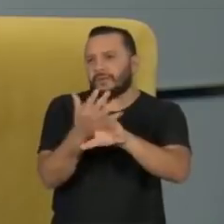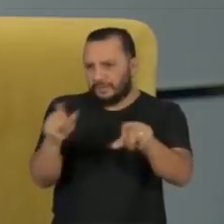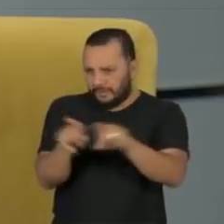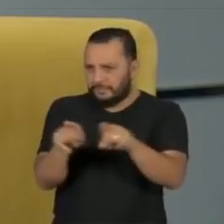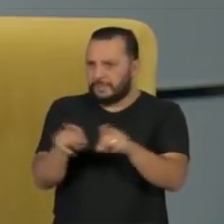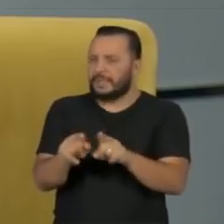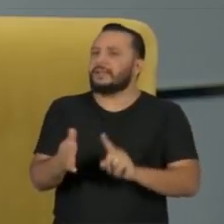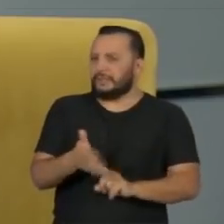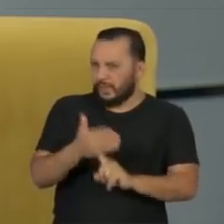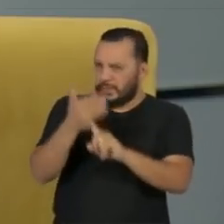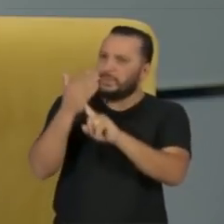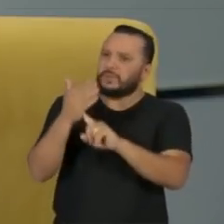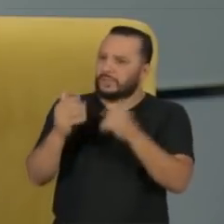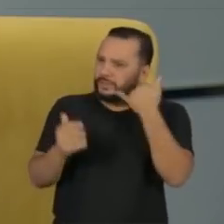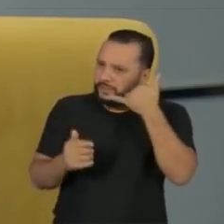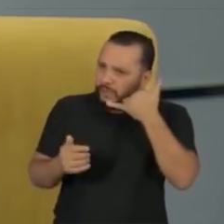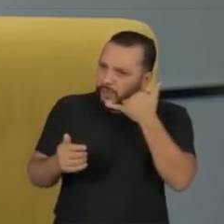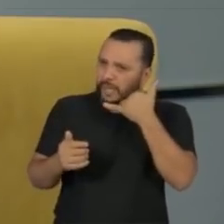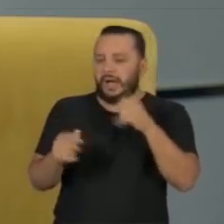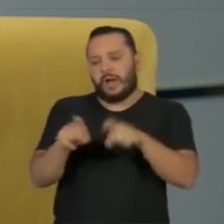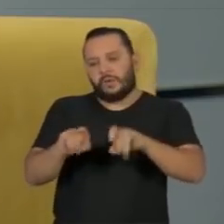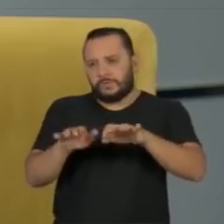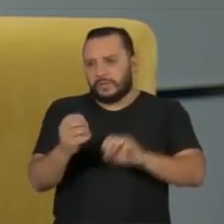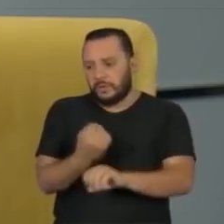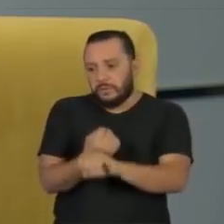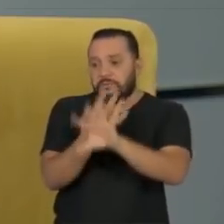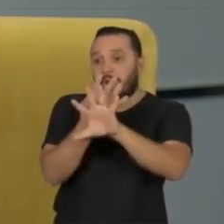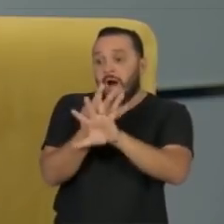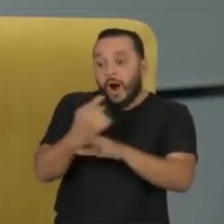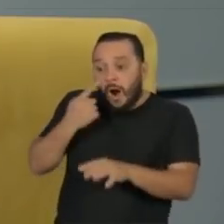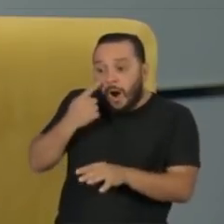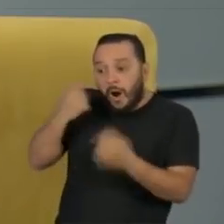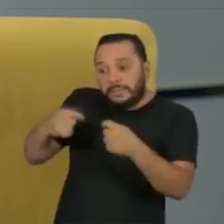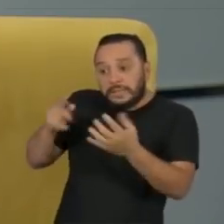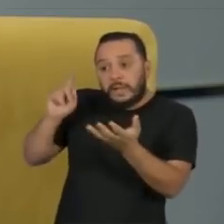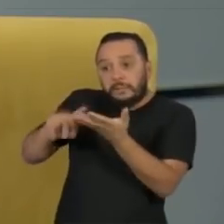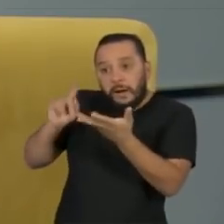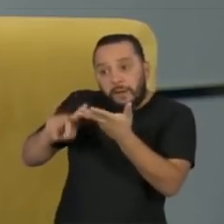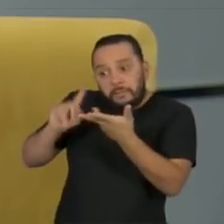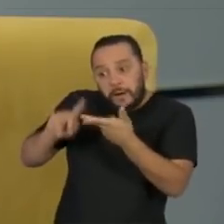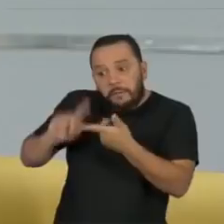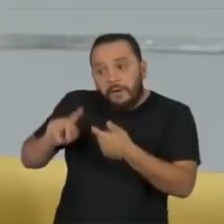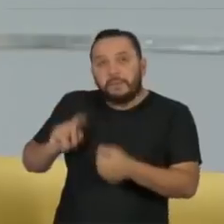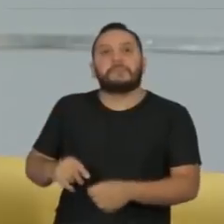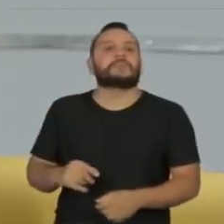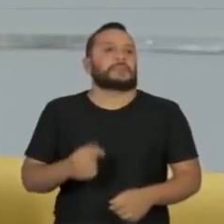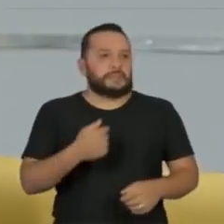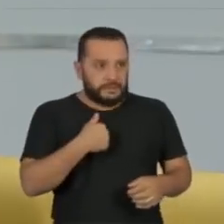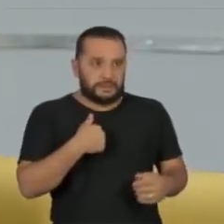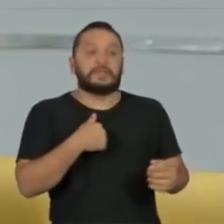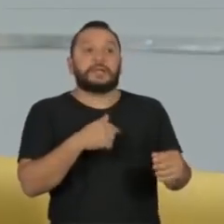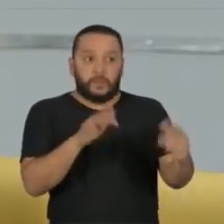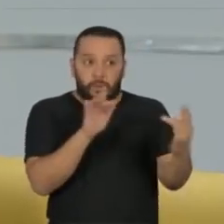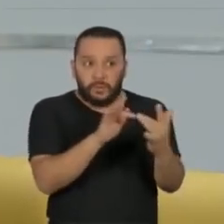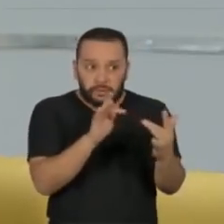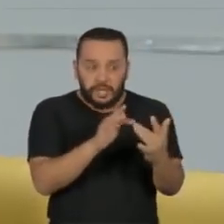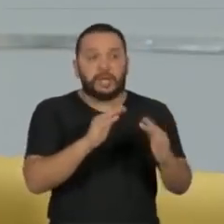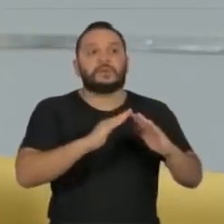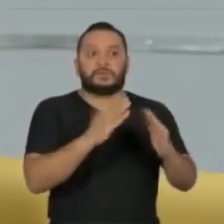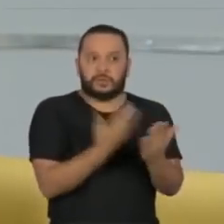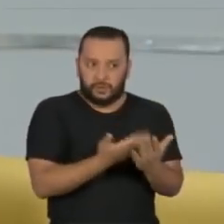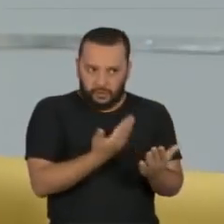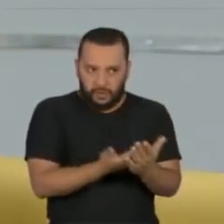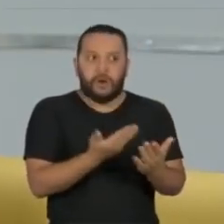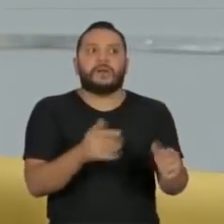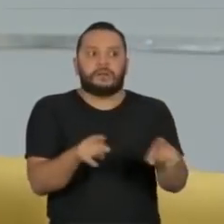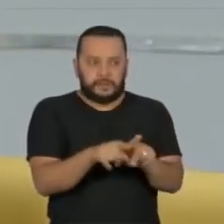isso com o pai à distância mesmo, para cumprir toda essa rotina que o pai tem de trabalho. Esse contato com a escola, né, por mensagem, Sim. Porque